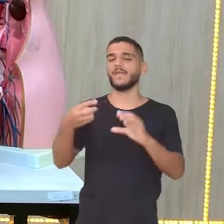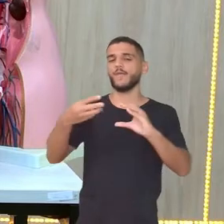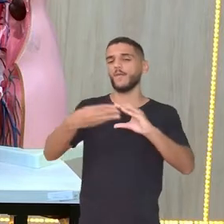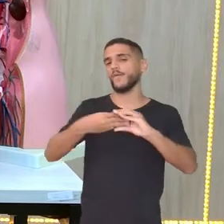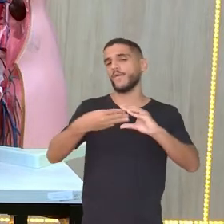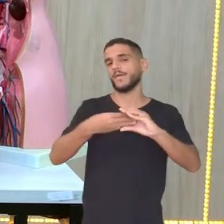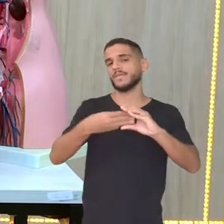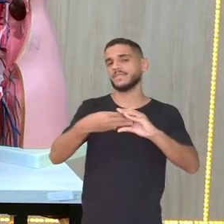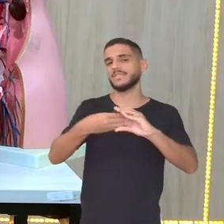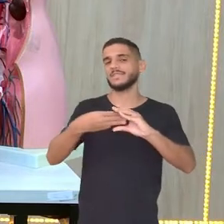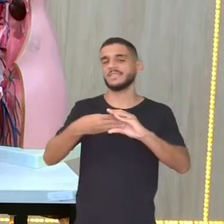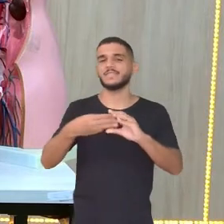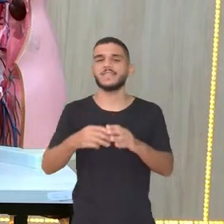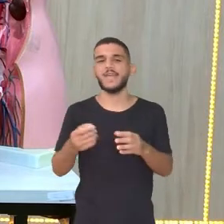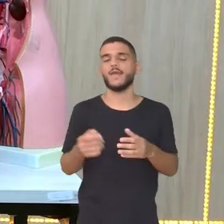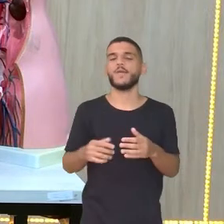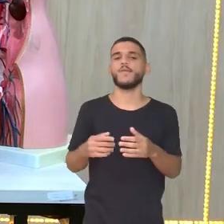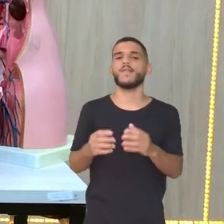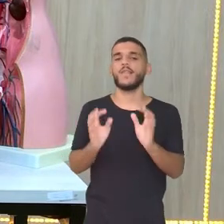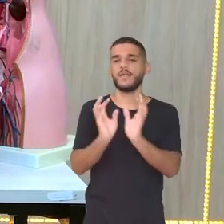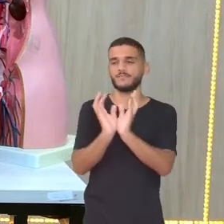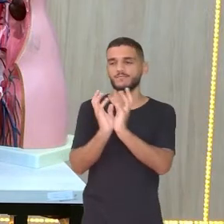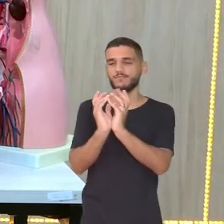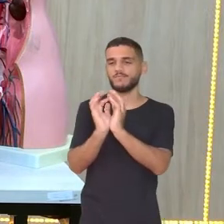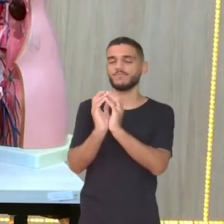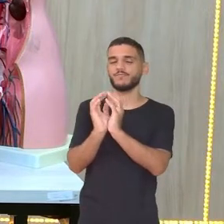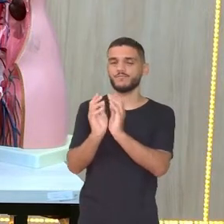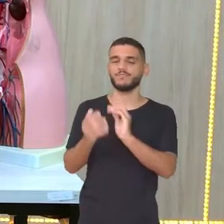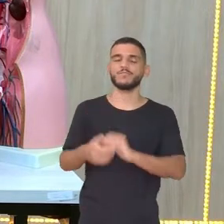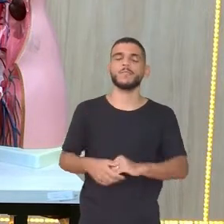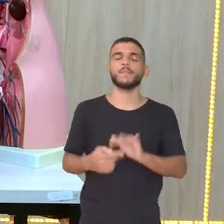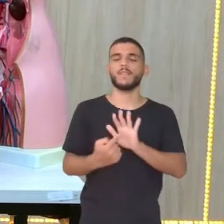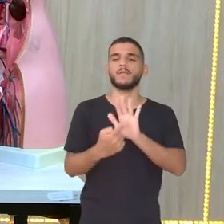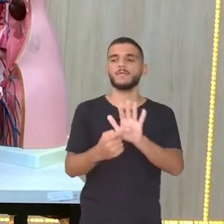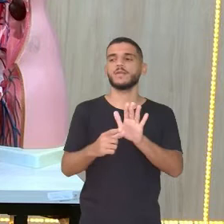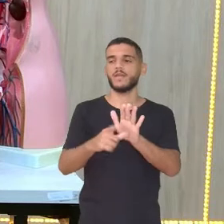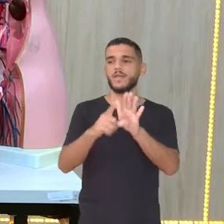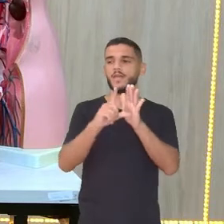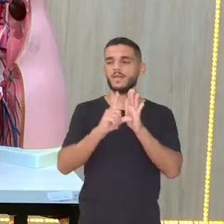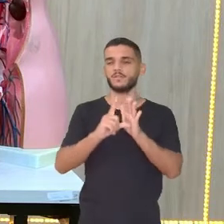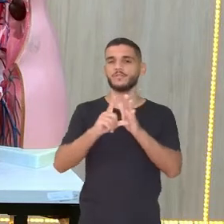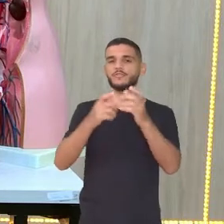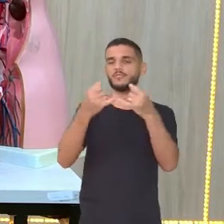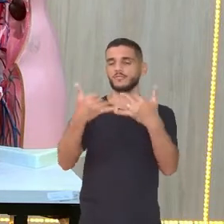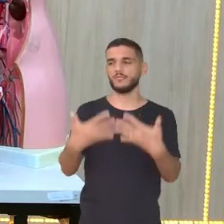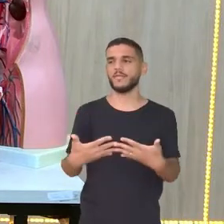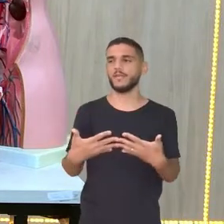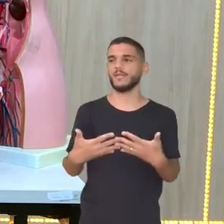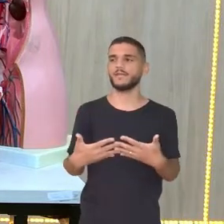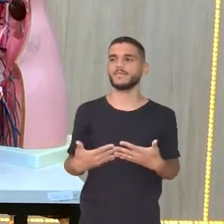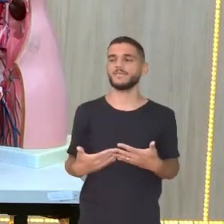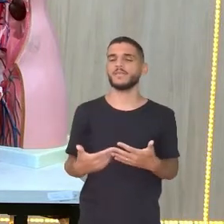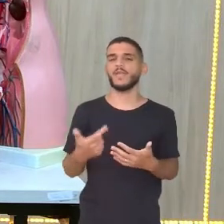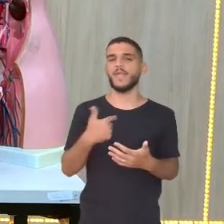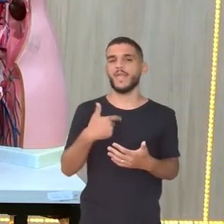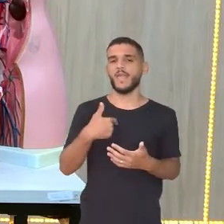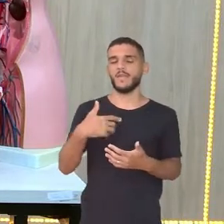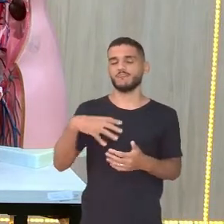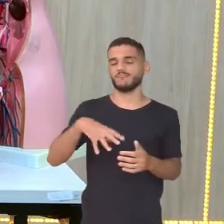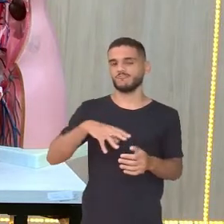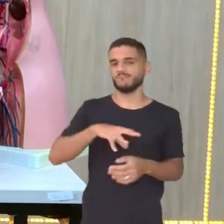estão conseguindo ver, eu vou mostrar antes de explicar. Eu me esforcei, viu, gente? E aqui eu estou